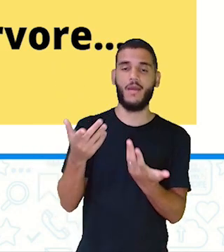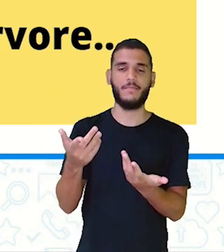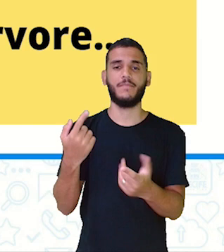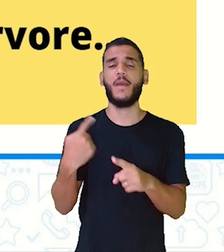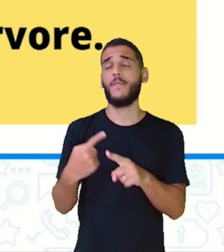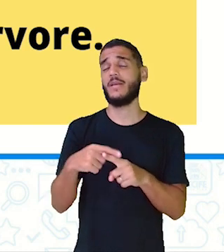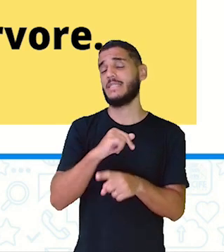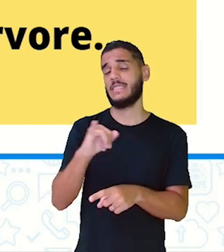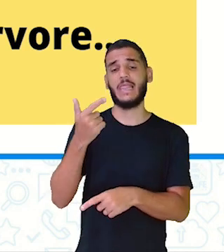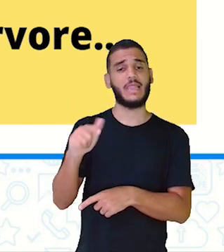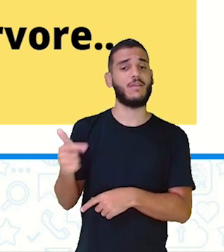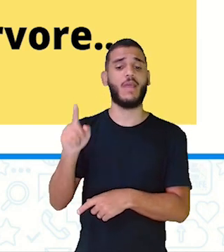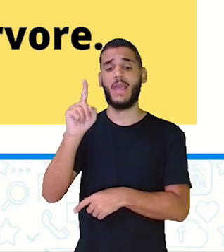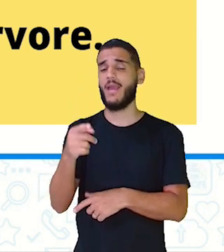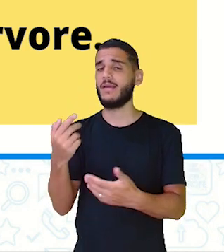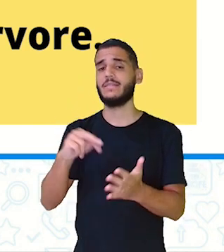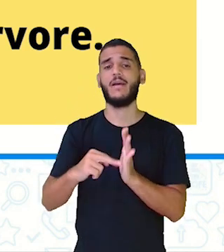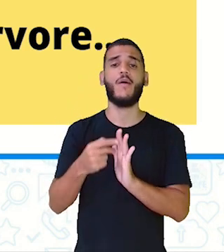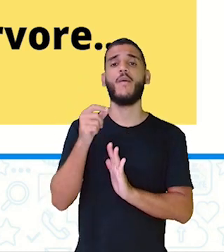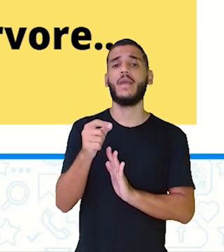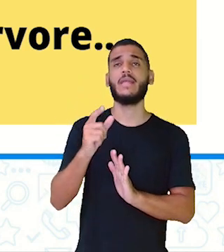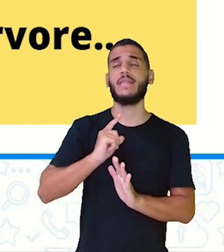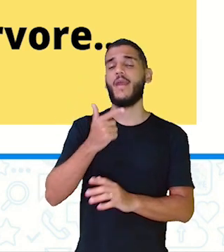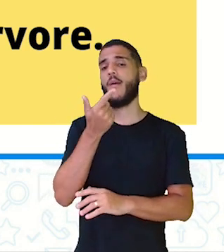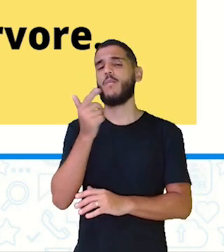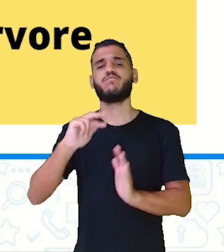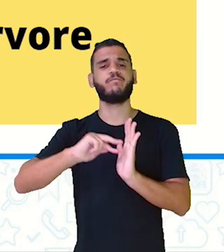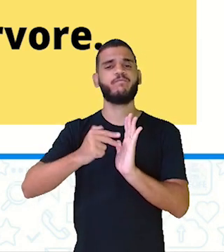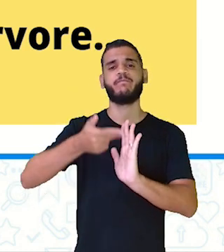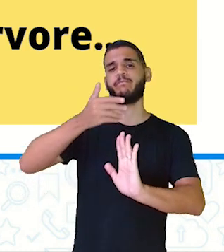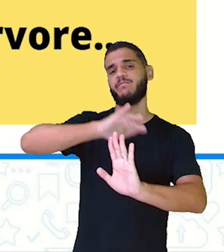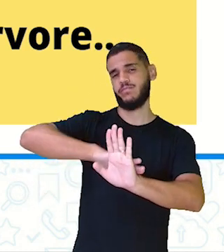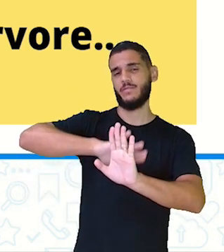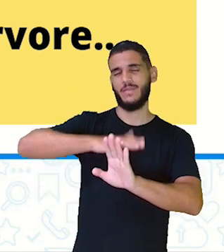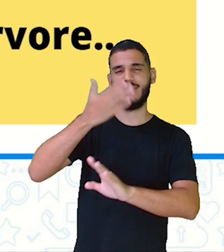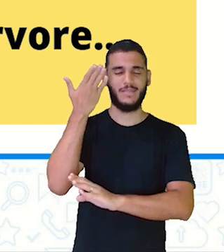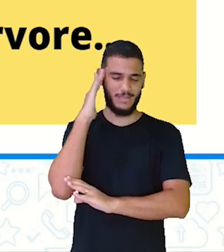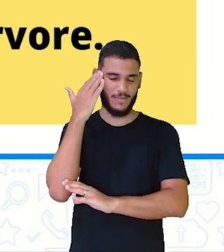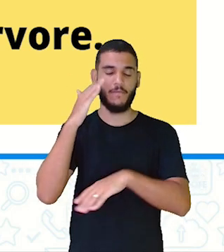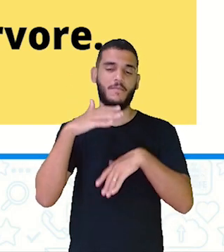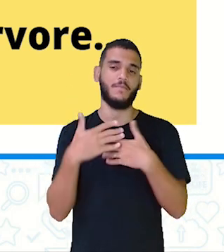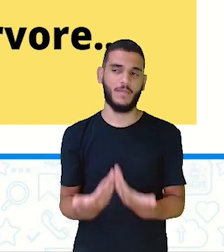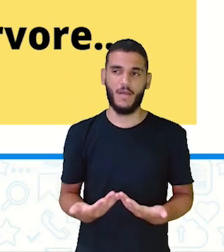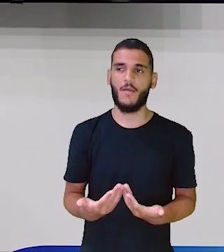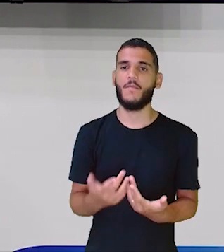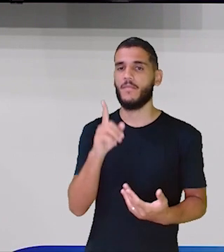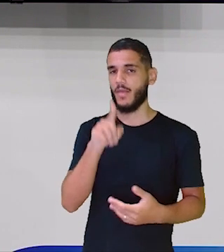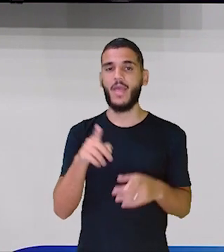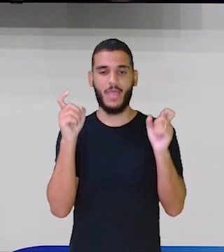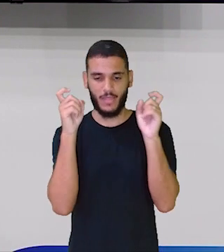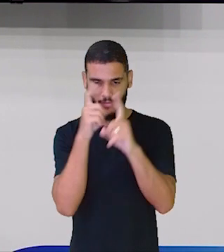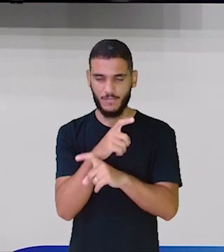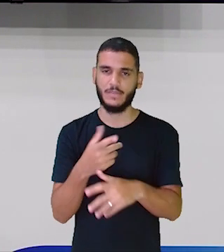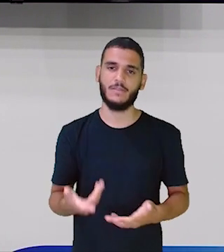de maneira correta, ela pode ter dar entendimento a uma outra coisa, uma